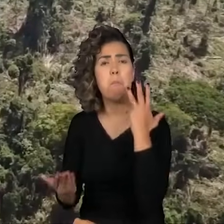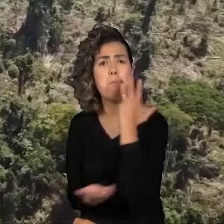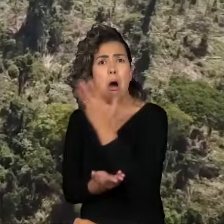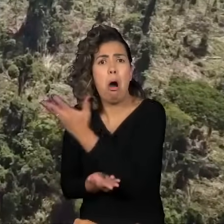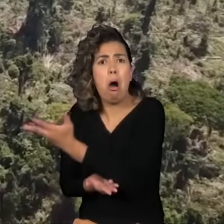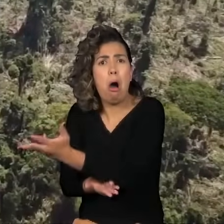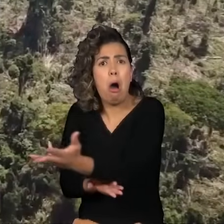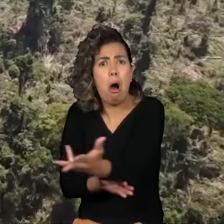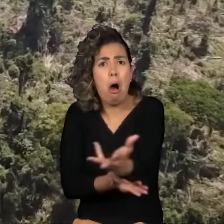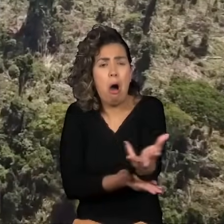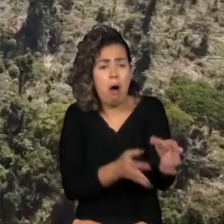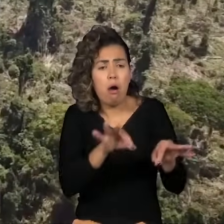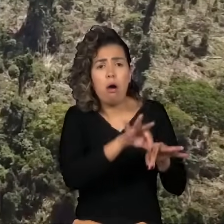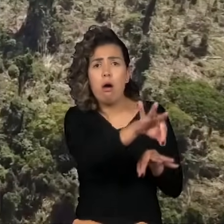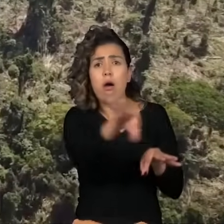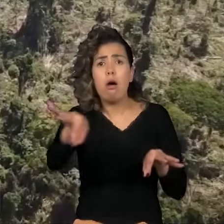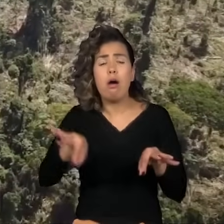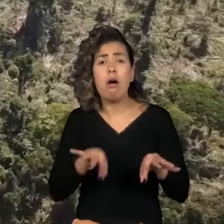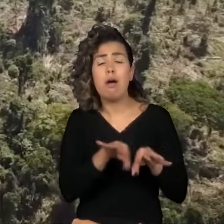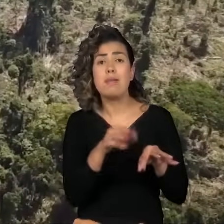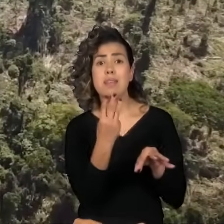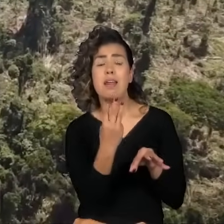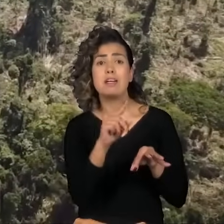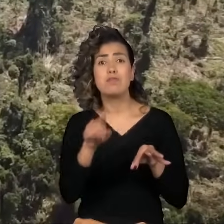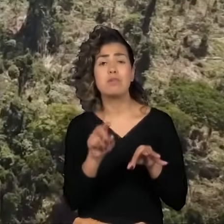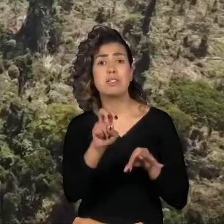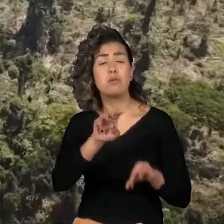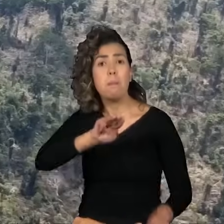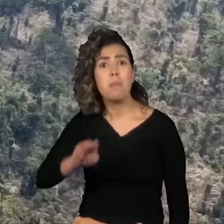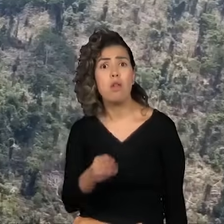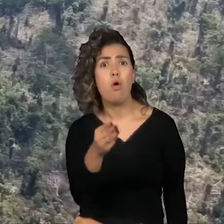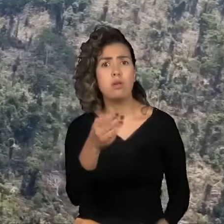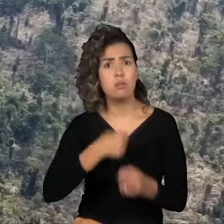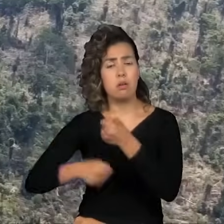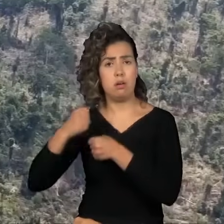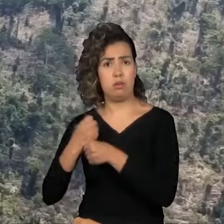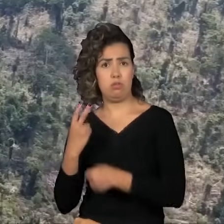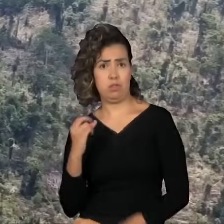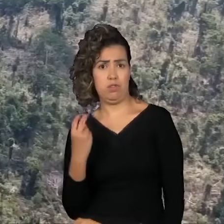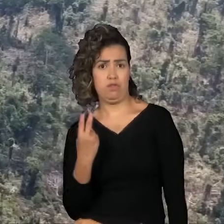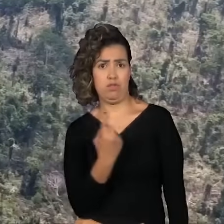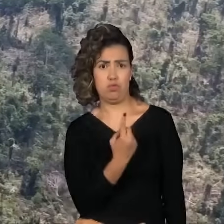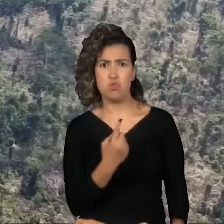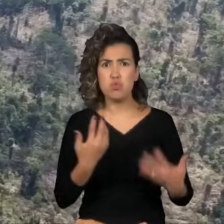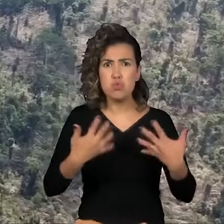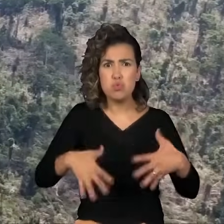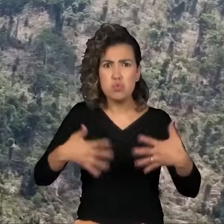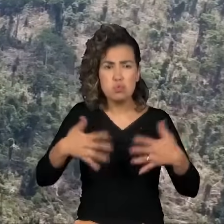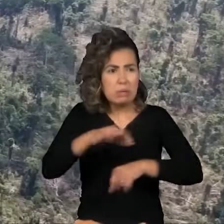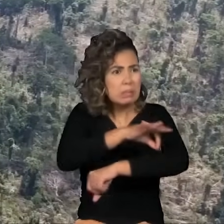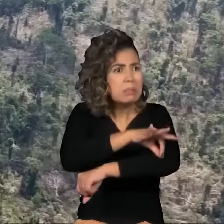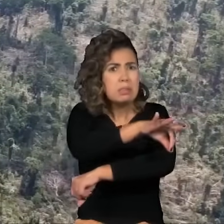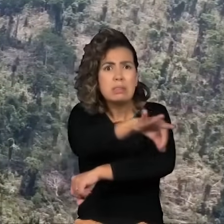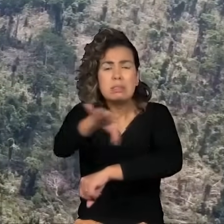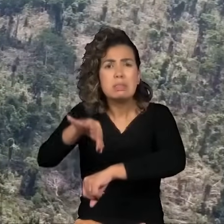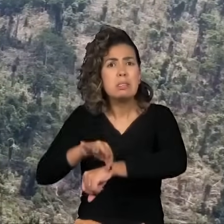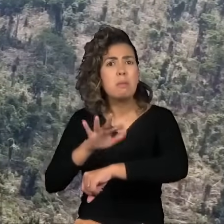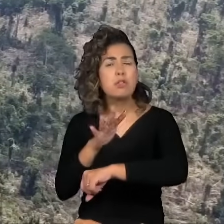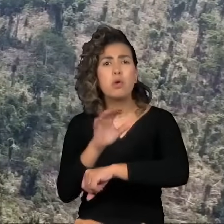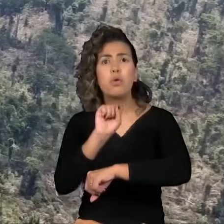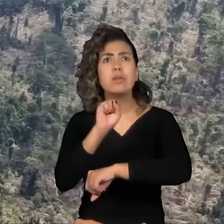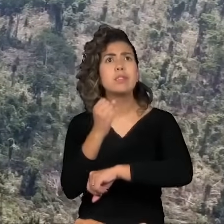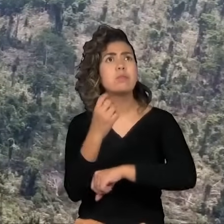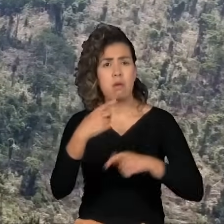3.500 quilômetros quadrados de mata em 2021. O equivalente a mais de 480 mil campos